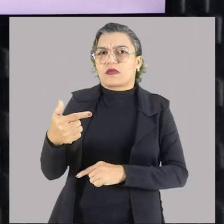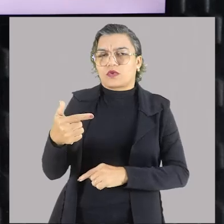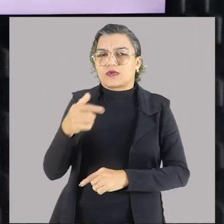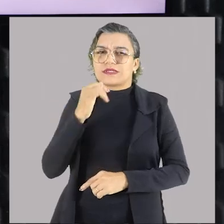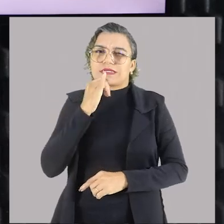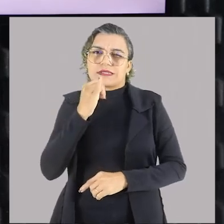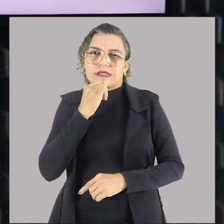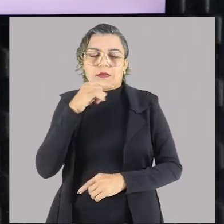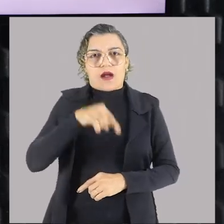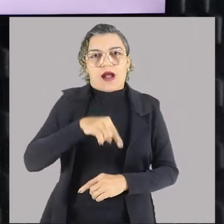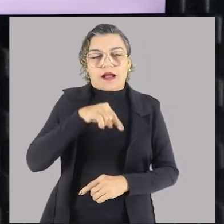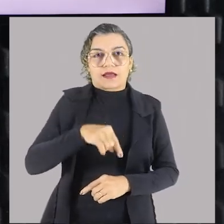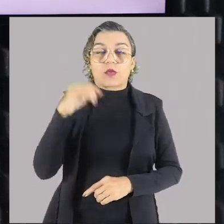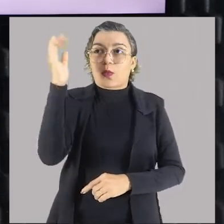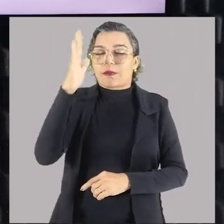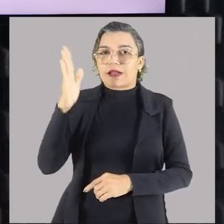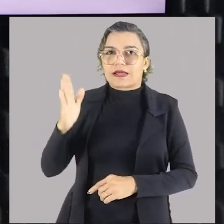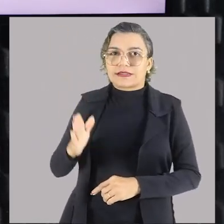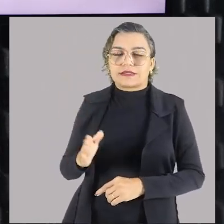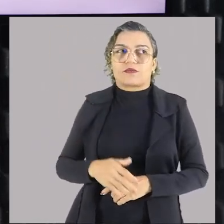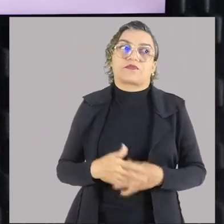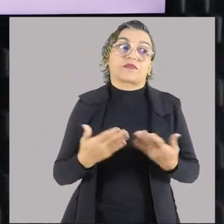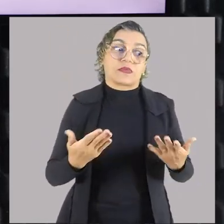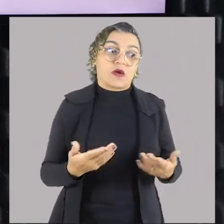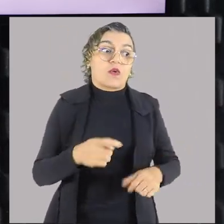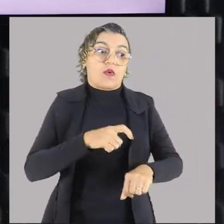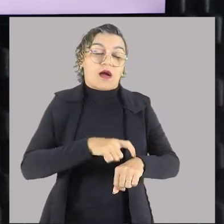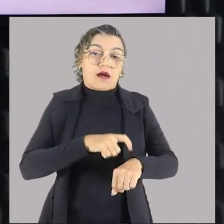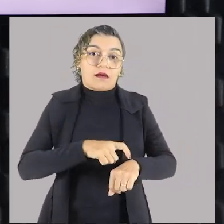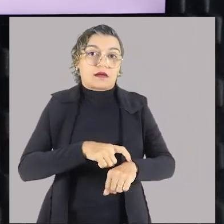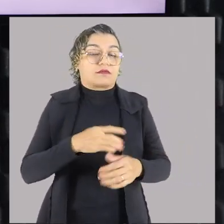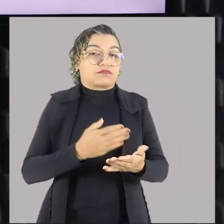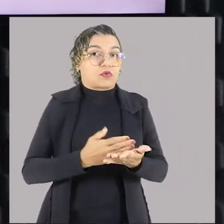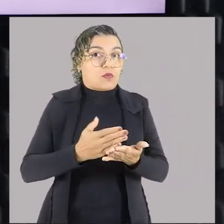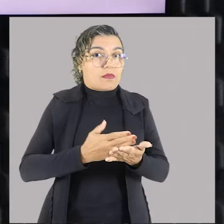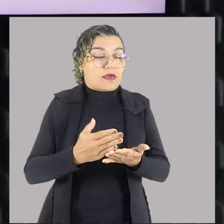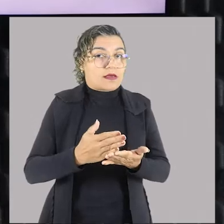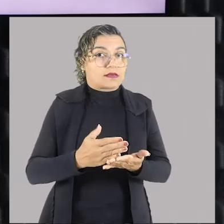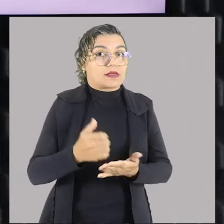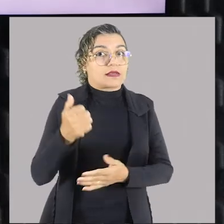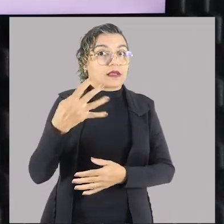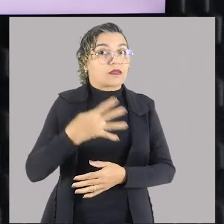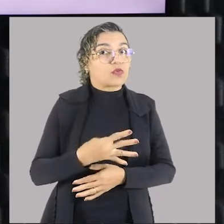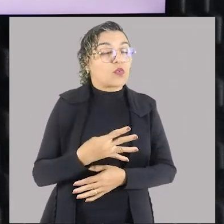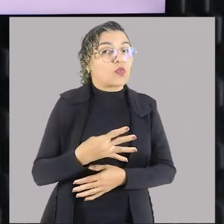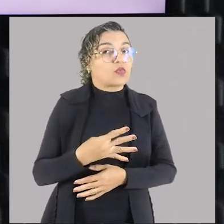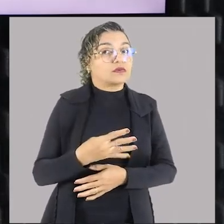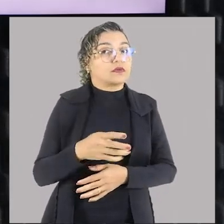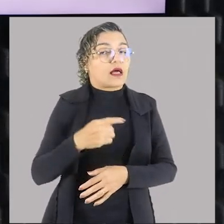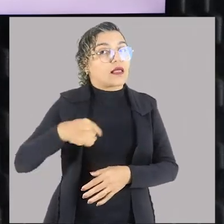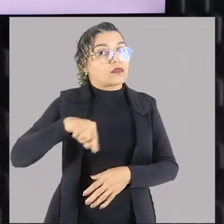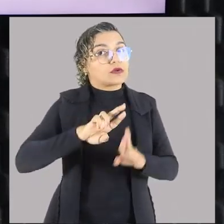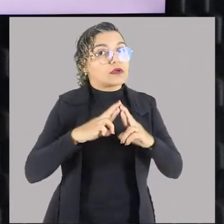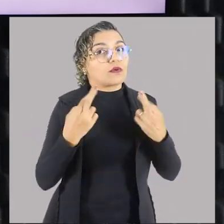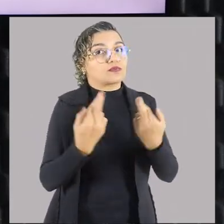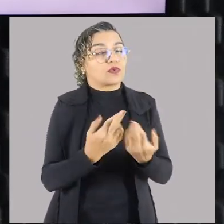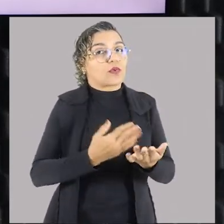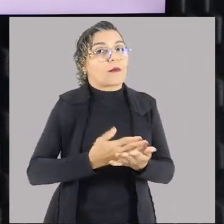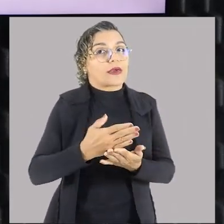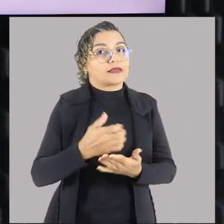fala aqui no Brasil, então você diz para alguém, ó, nossa aula vai começar às 14 horas, ou nossa reunião começa às